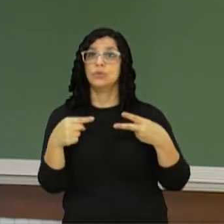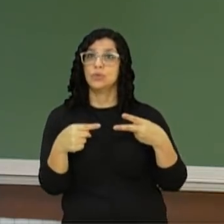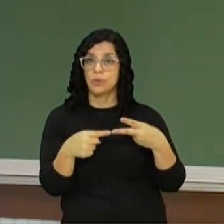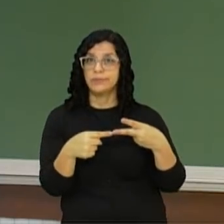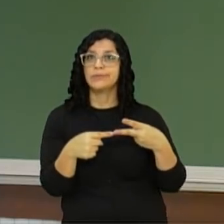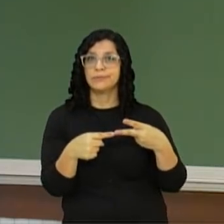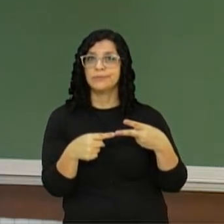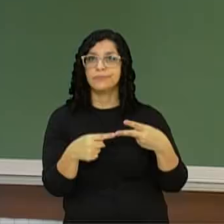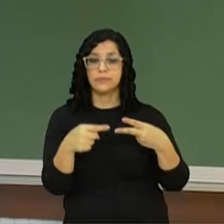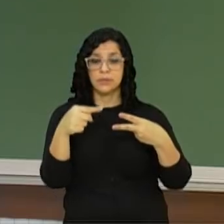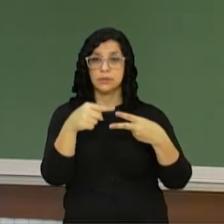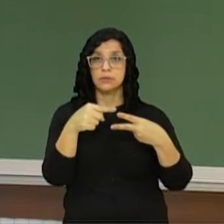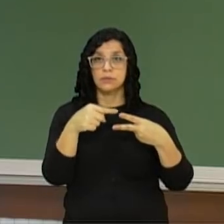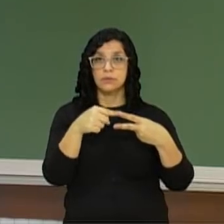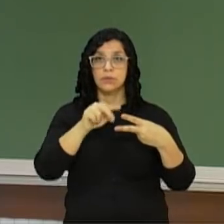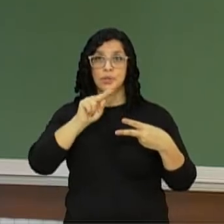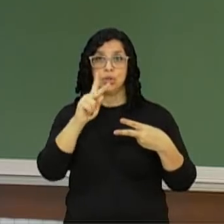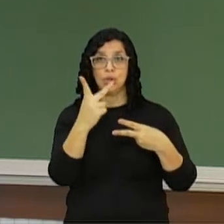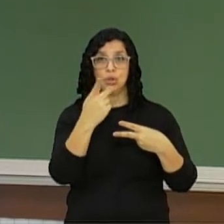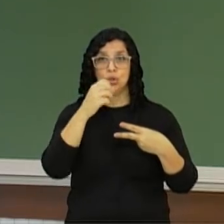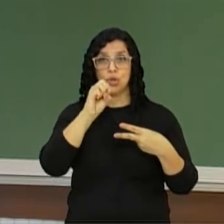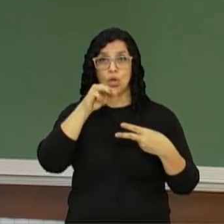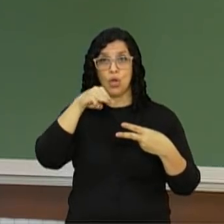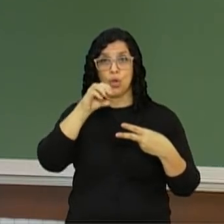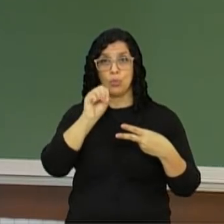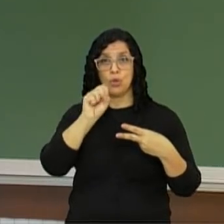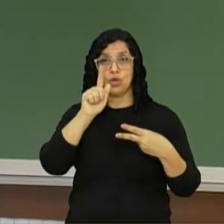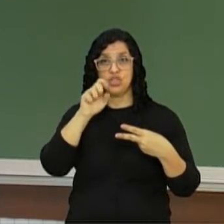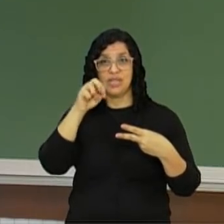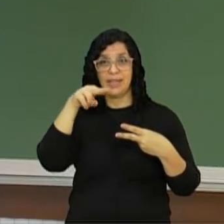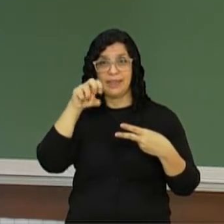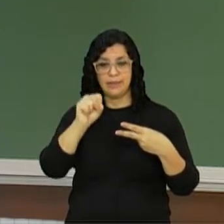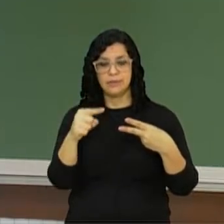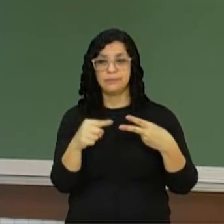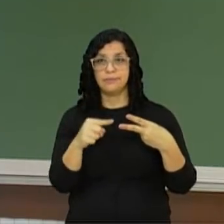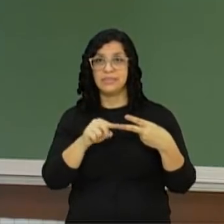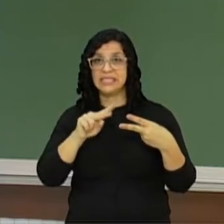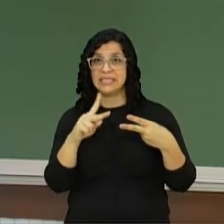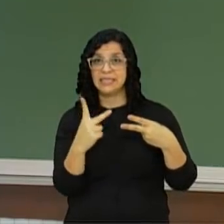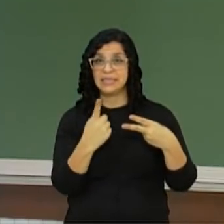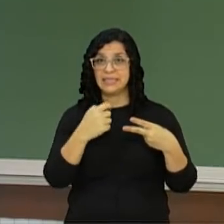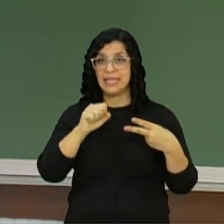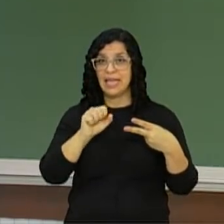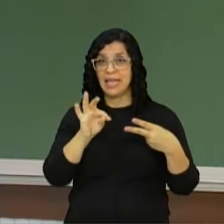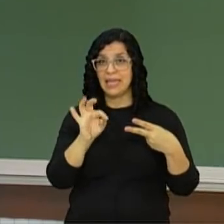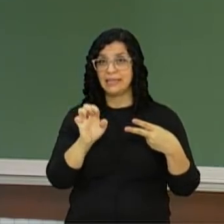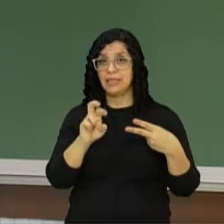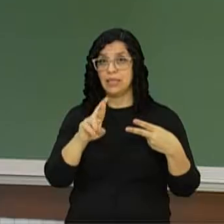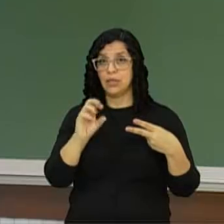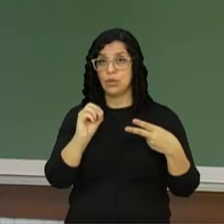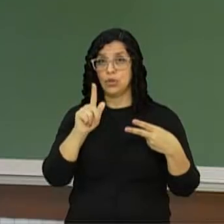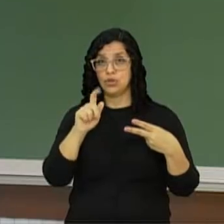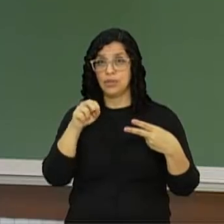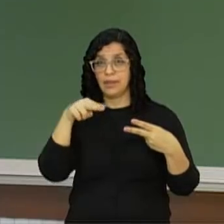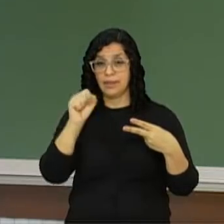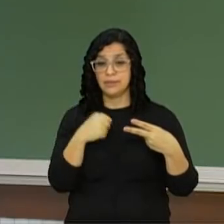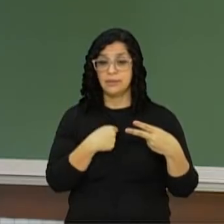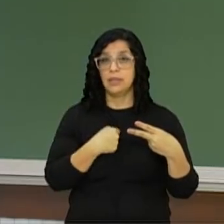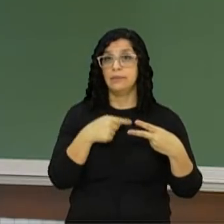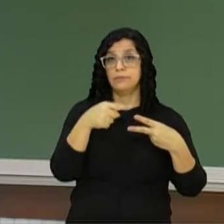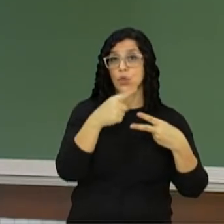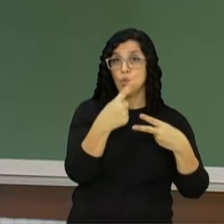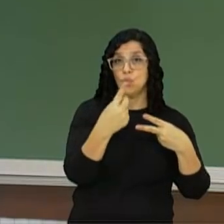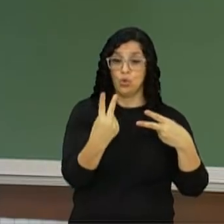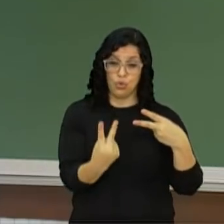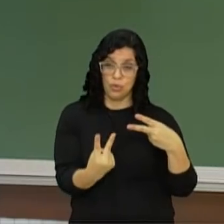de misturas, as homogêneas e as heterogêneas. Por isso que a aula é dividida na parte 1 e na